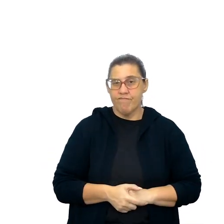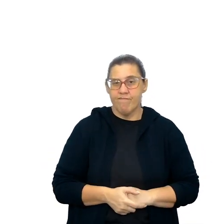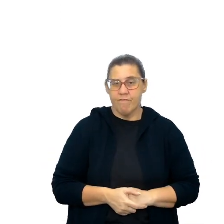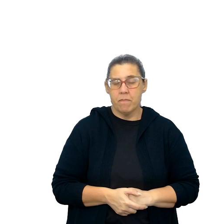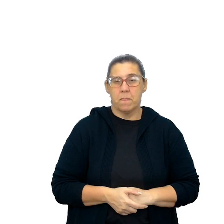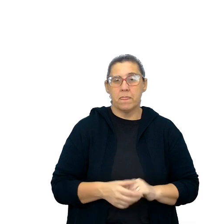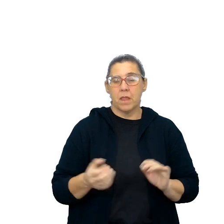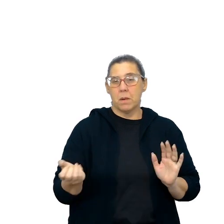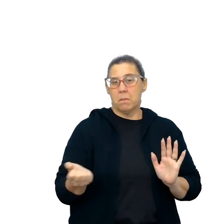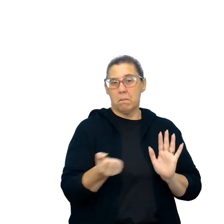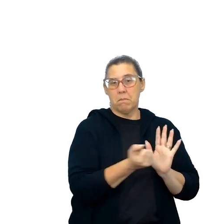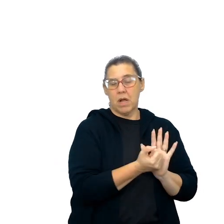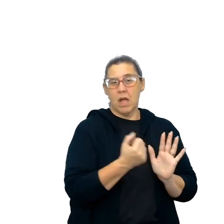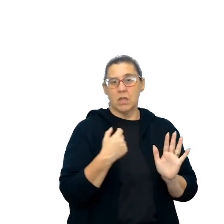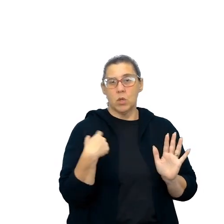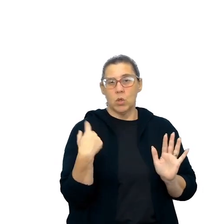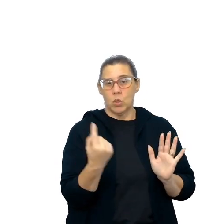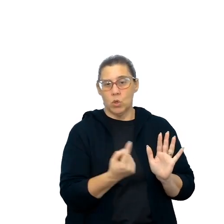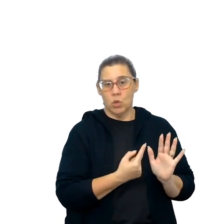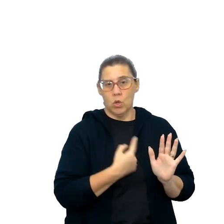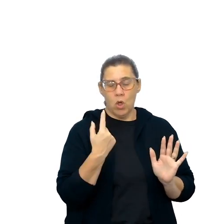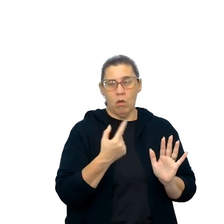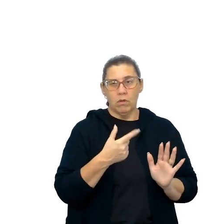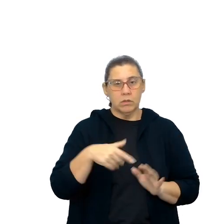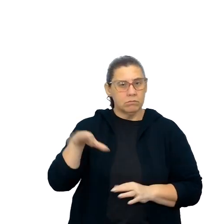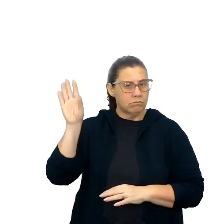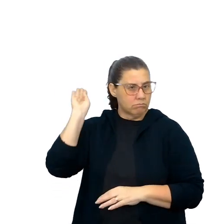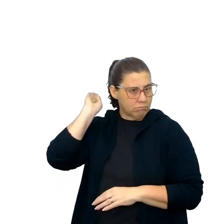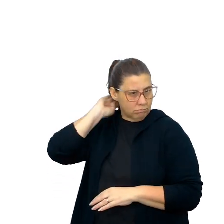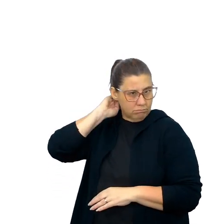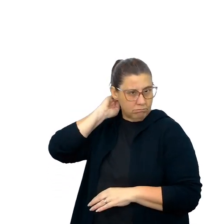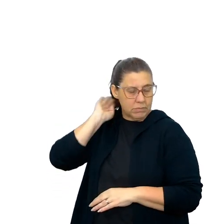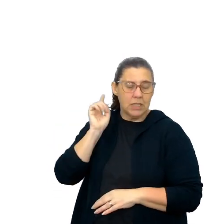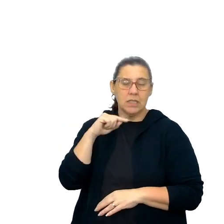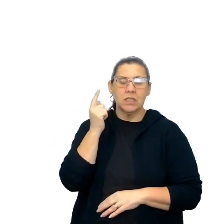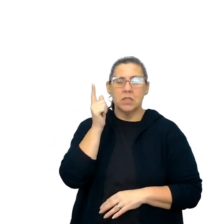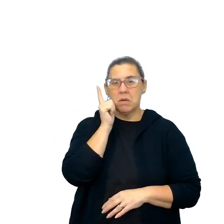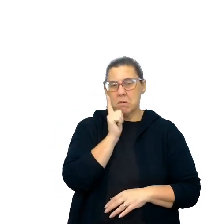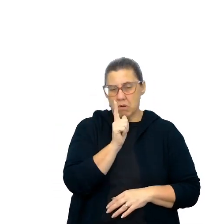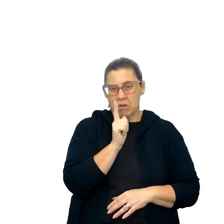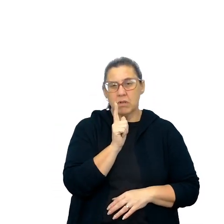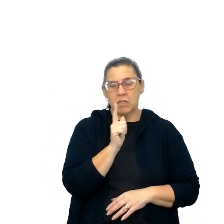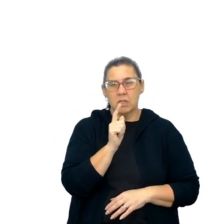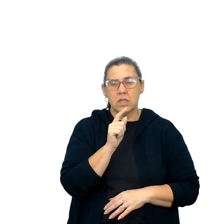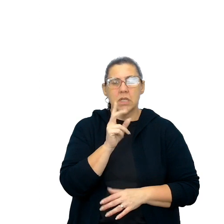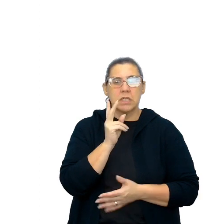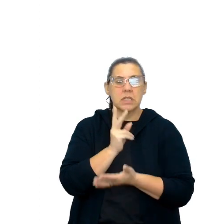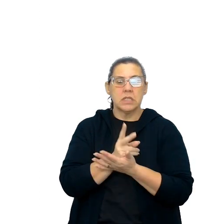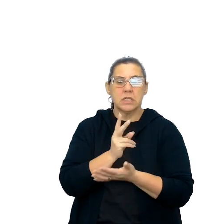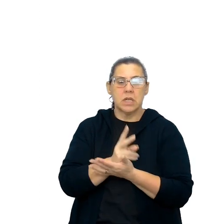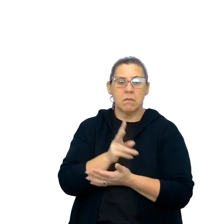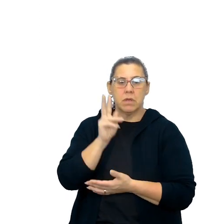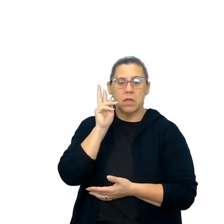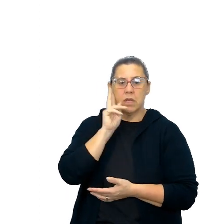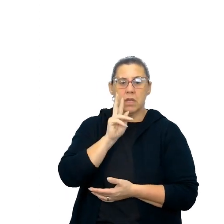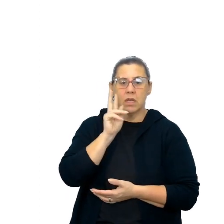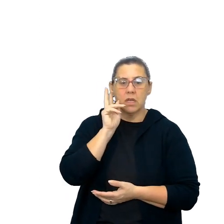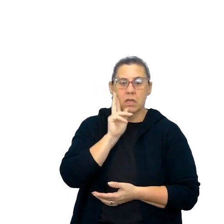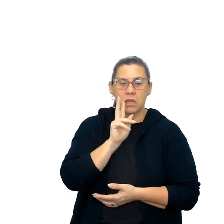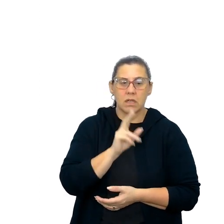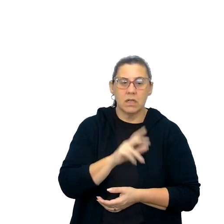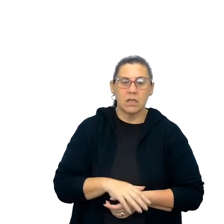fica registrado em nosso inconsciente para que a gente possa acessar sempre que necessário,